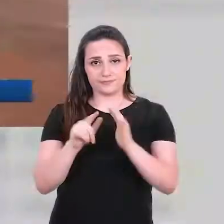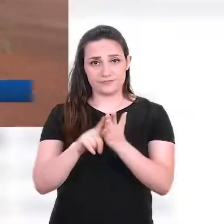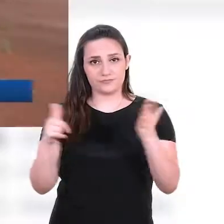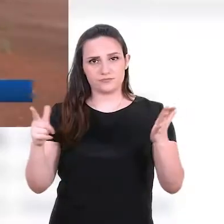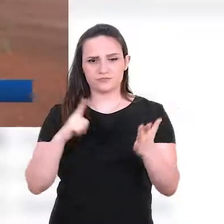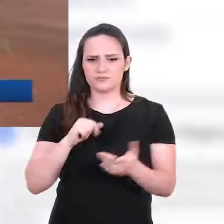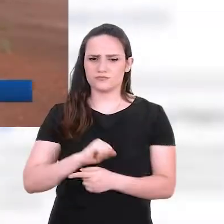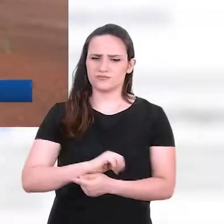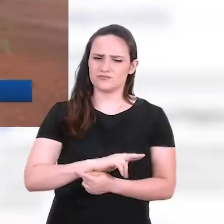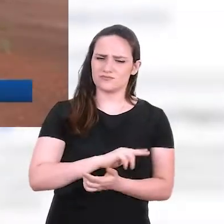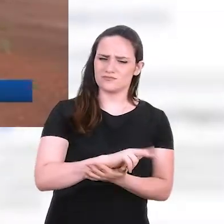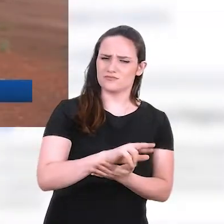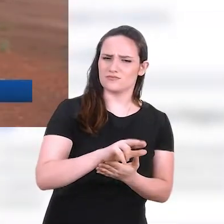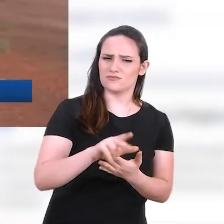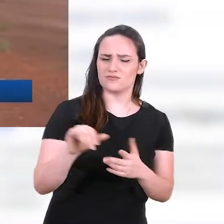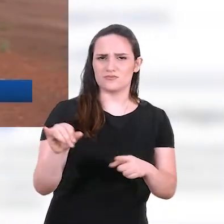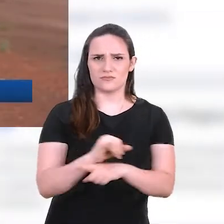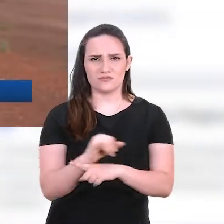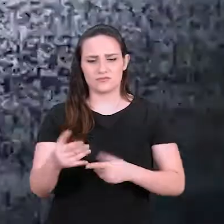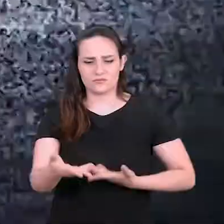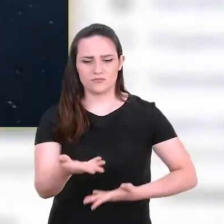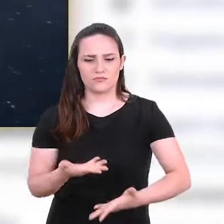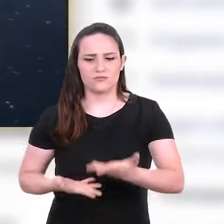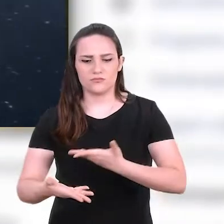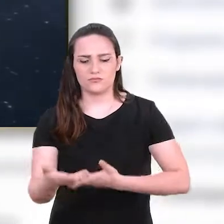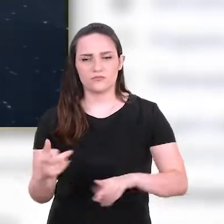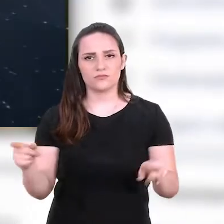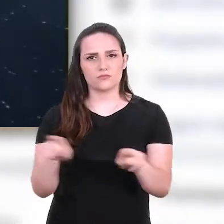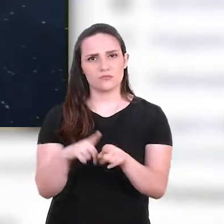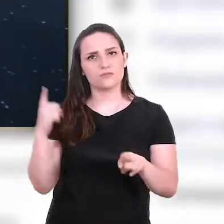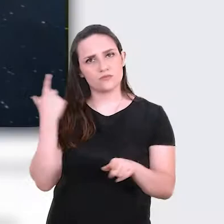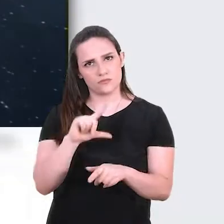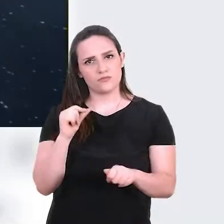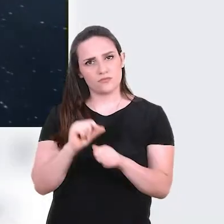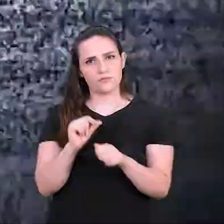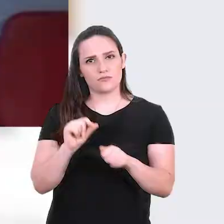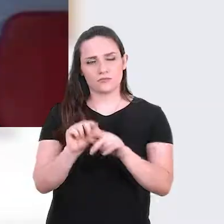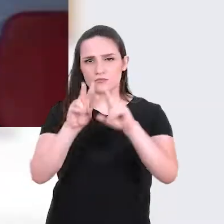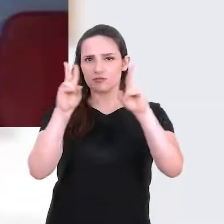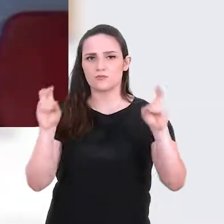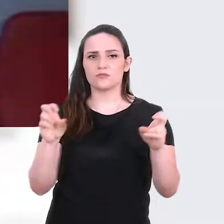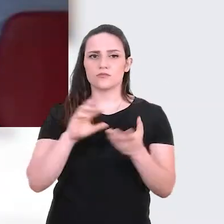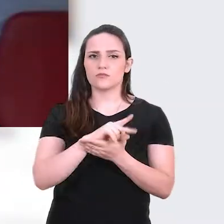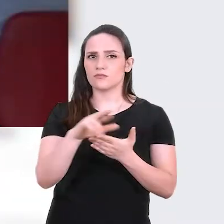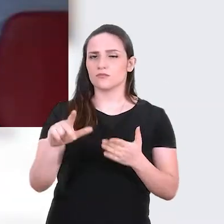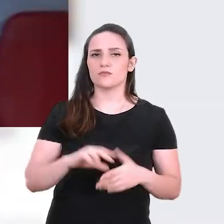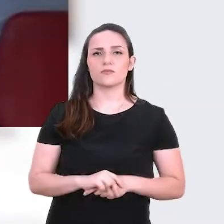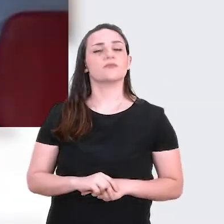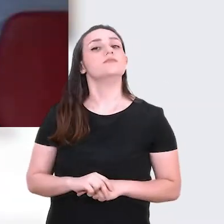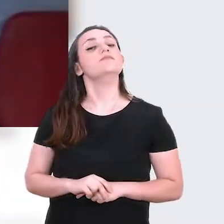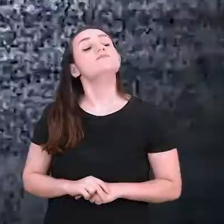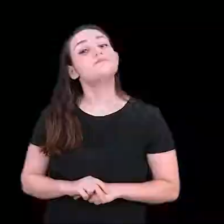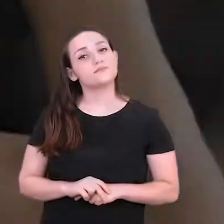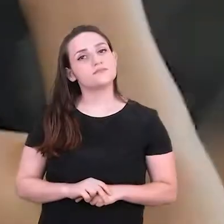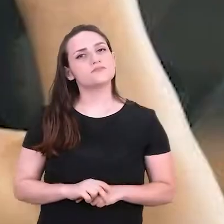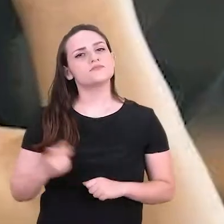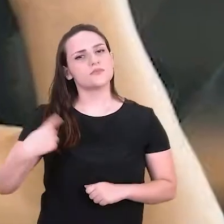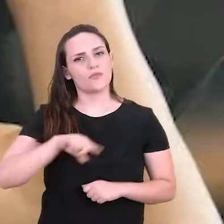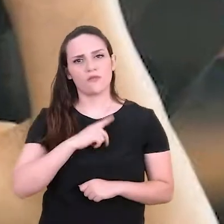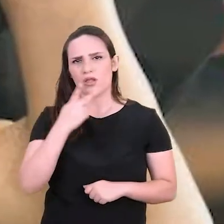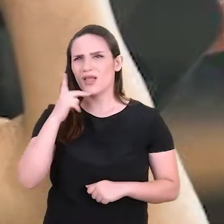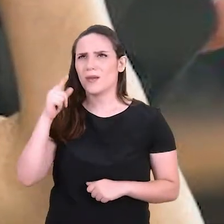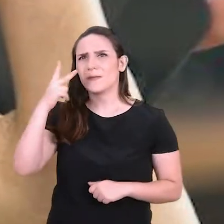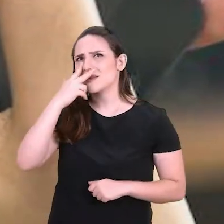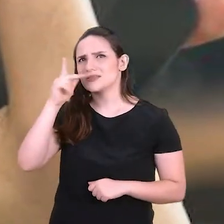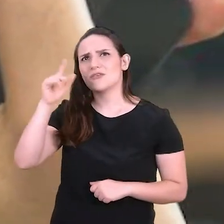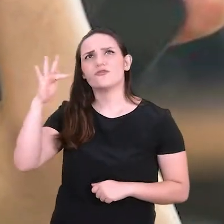conteúdo jornalístico, com uma infinidade de possibilidades de interação e criação de conteúdo. Essas ferramentas que dizíamos